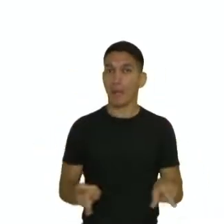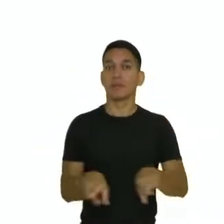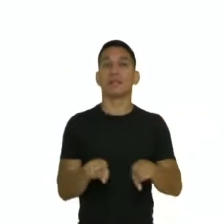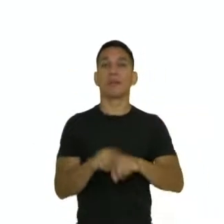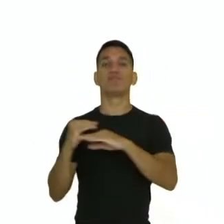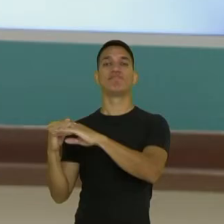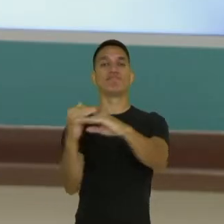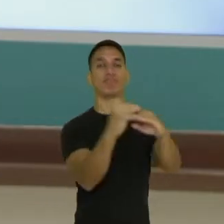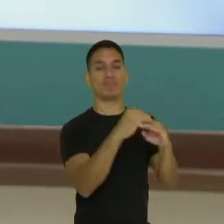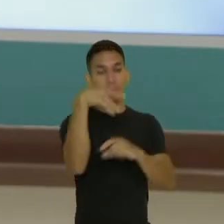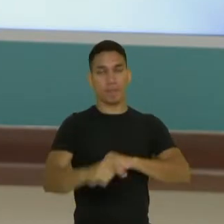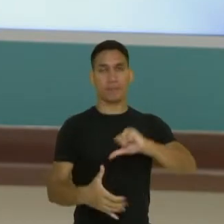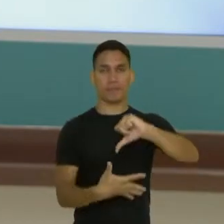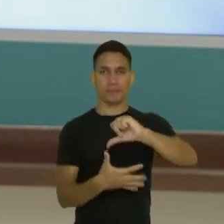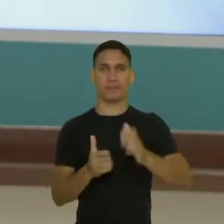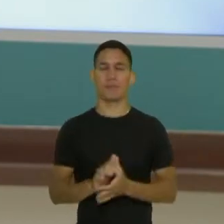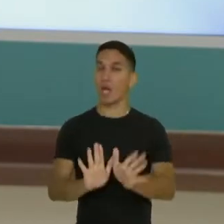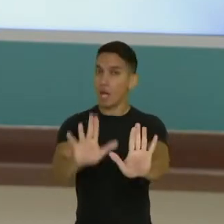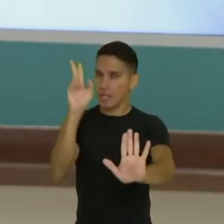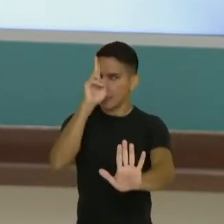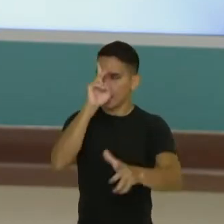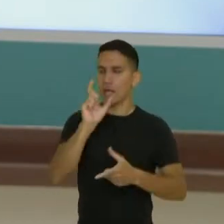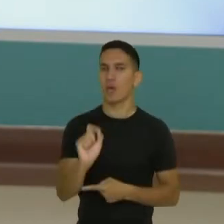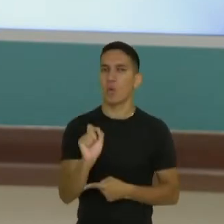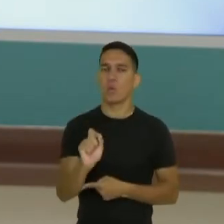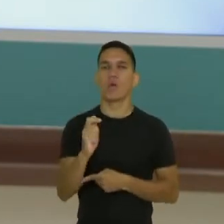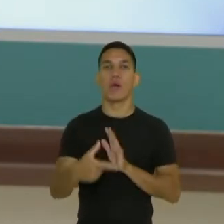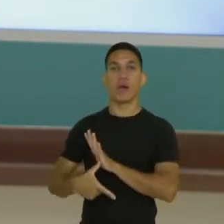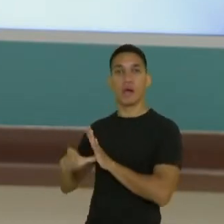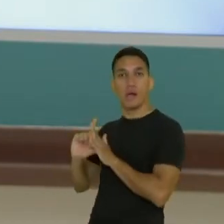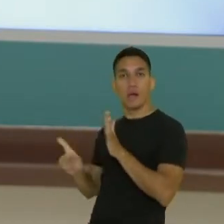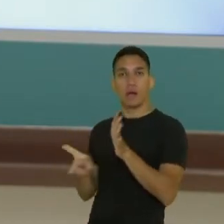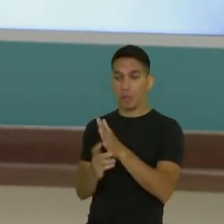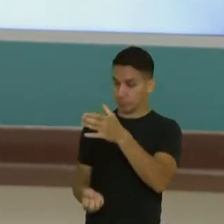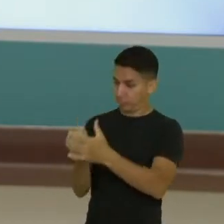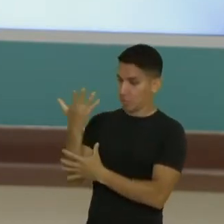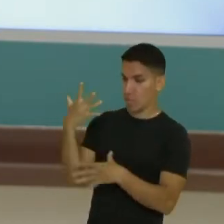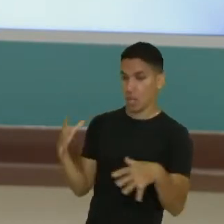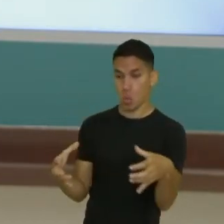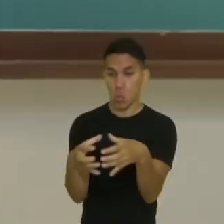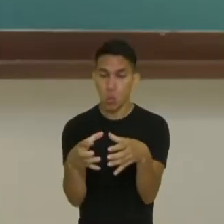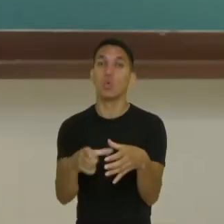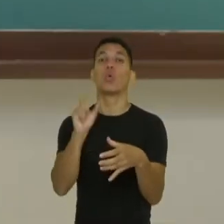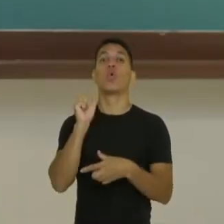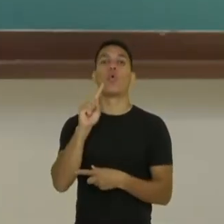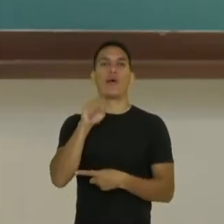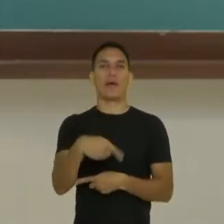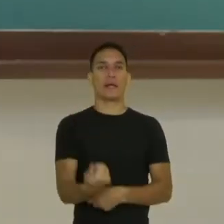Sul. Vale lembrar que um pouco antes do surgimento desse bloco, a América do Sul vivia uma triste